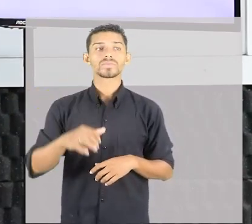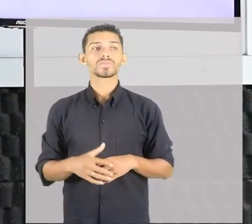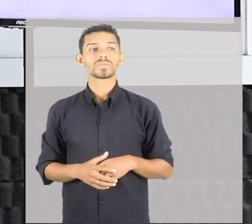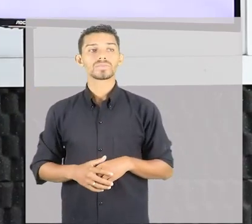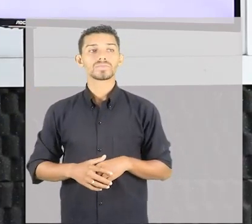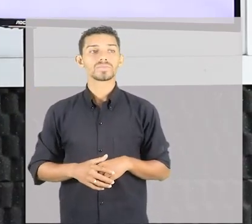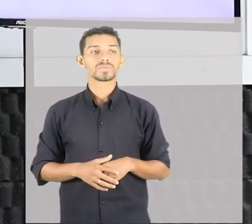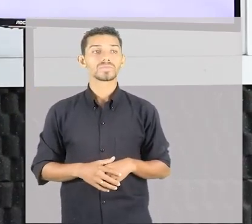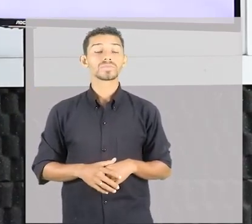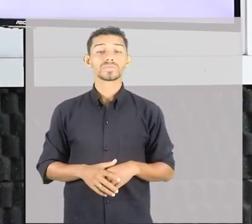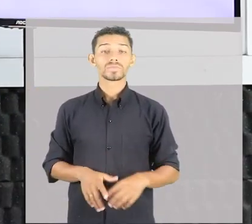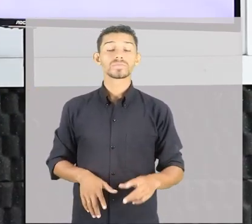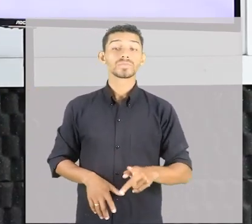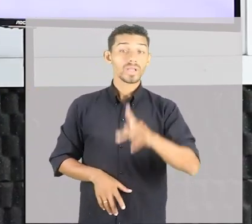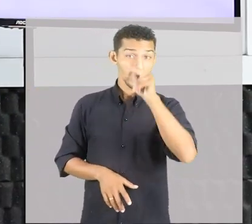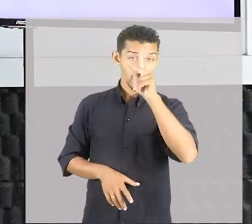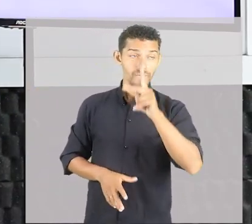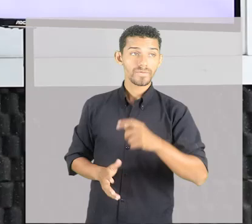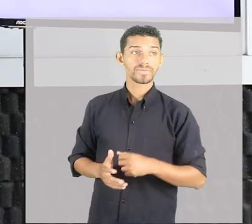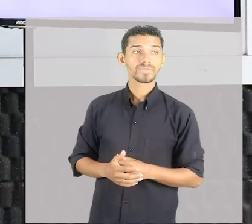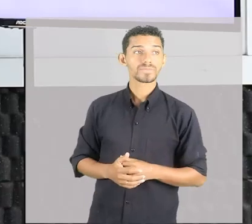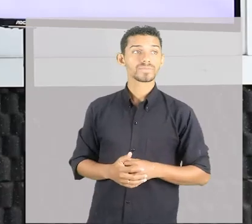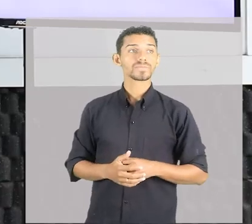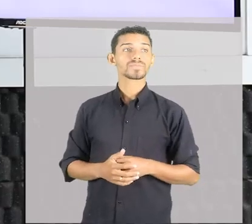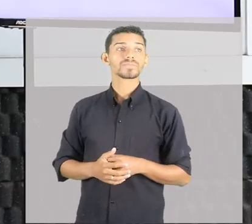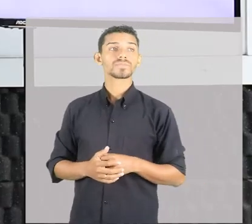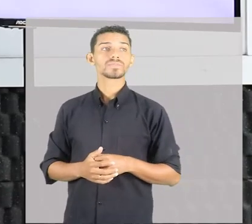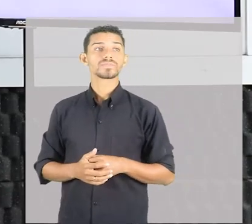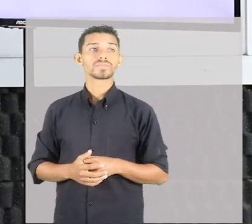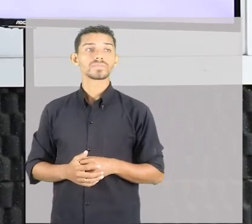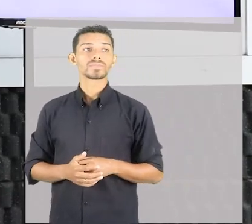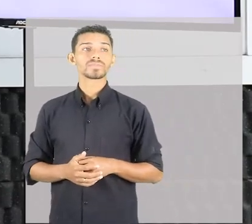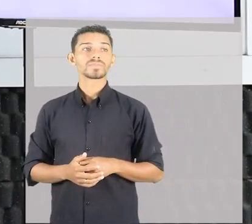detalhe tá em kelv